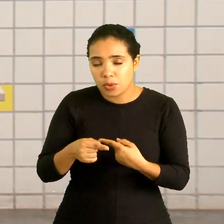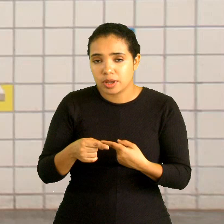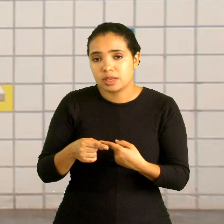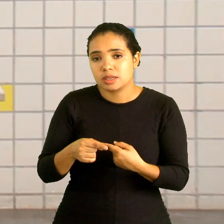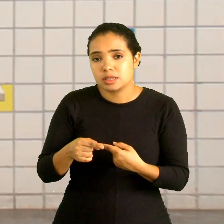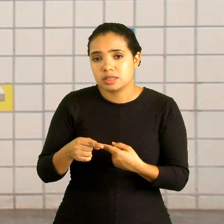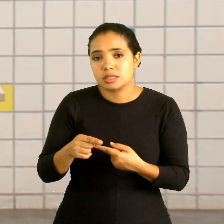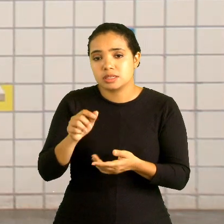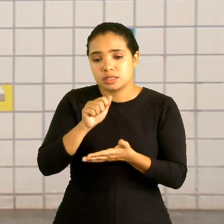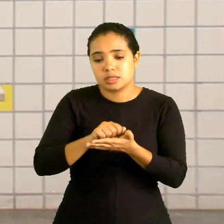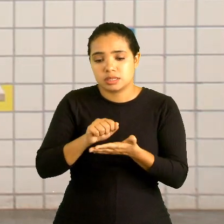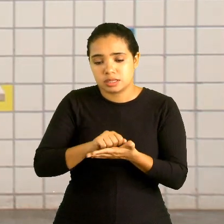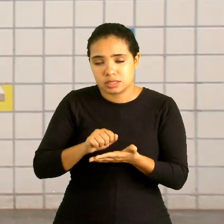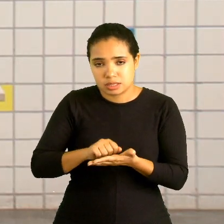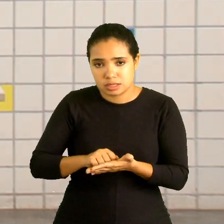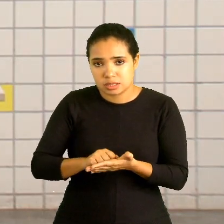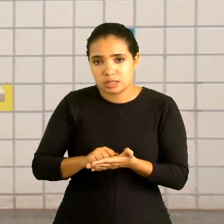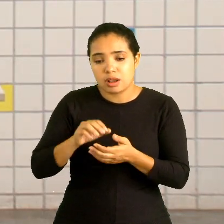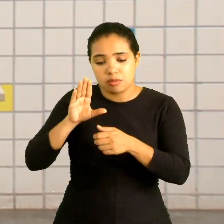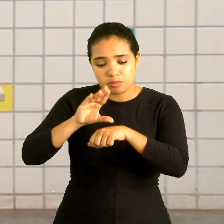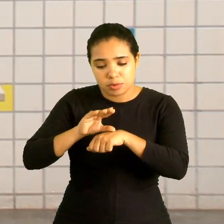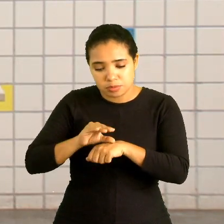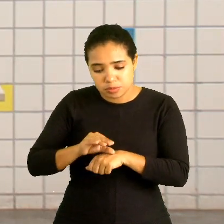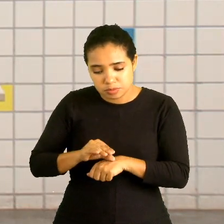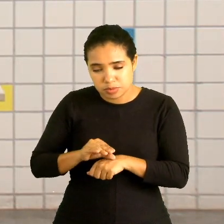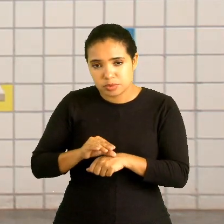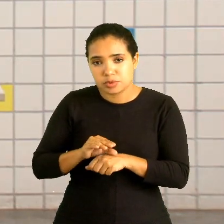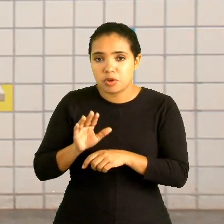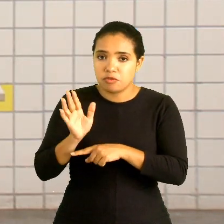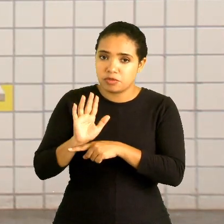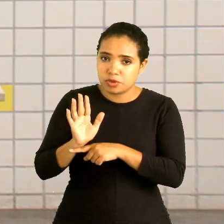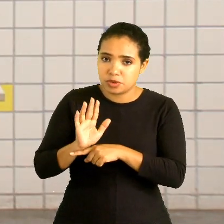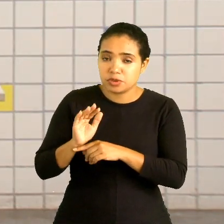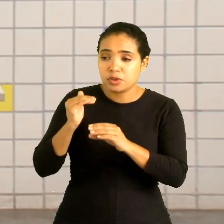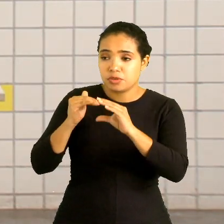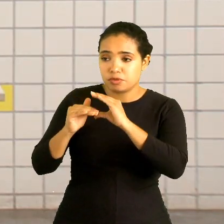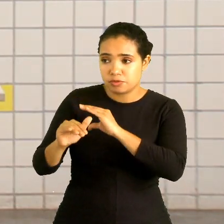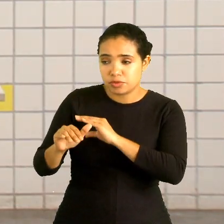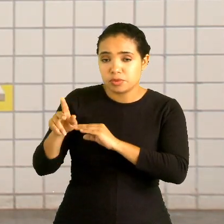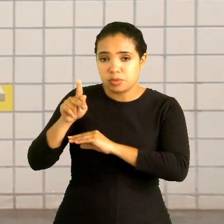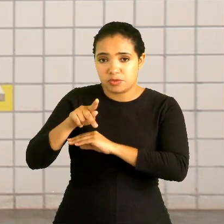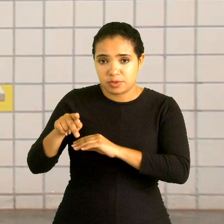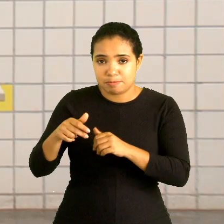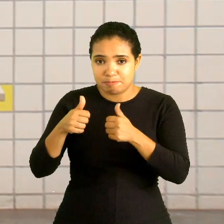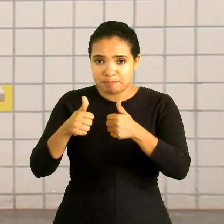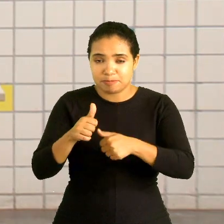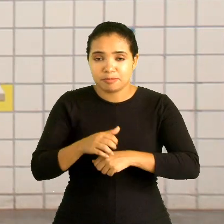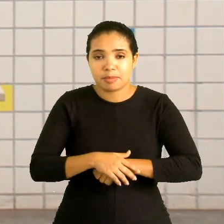a produção por escrito, tira foto ou faça vídeo e envia ao seu professor.